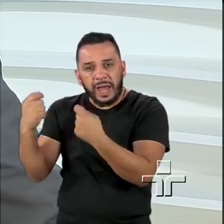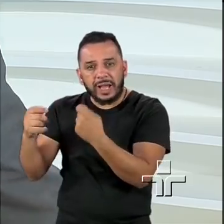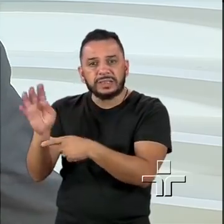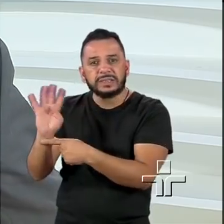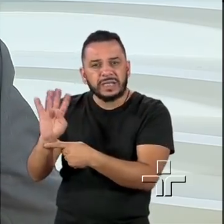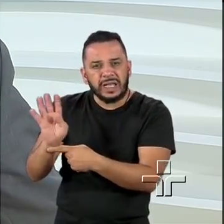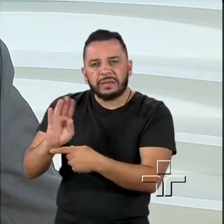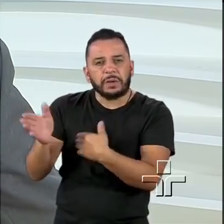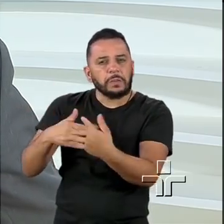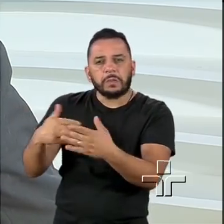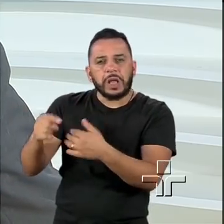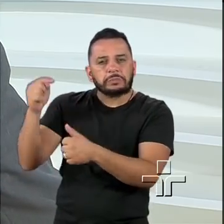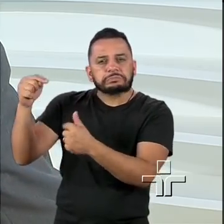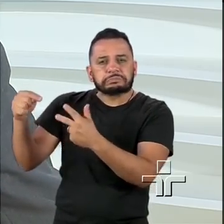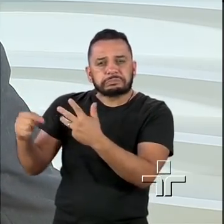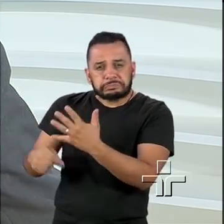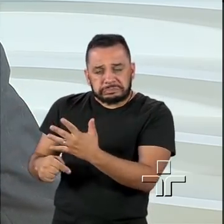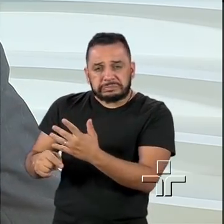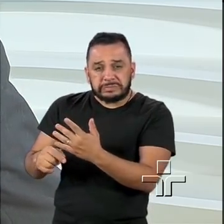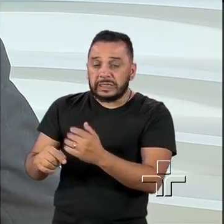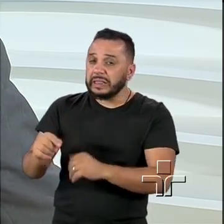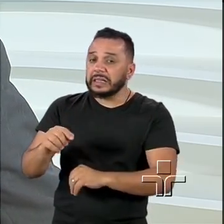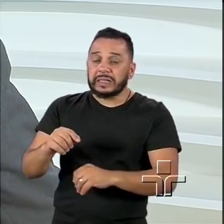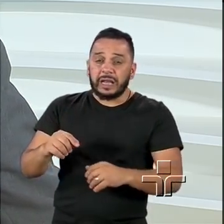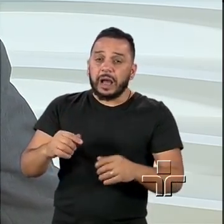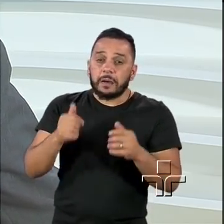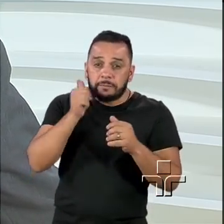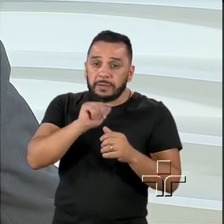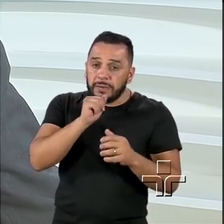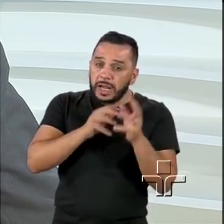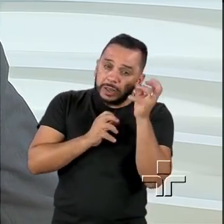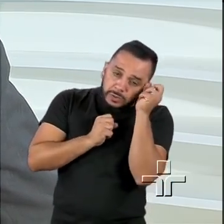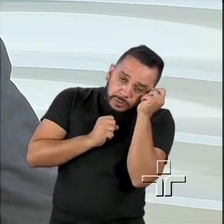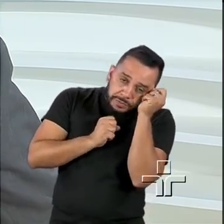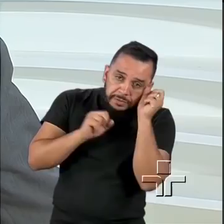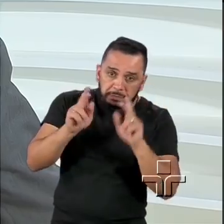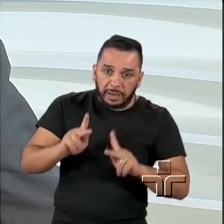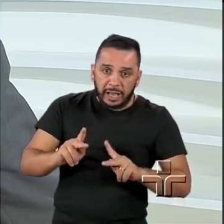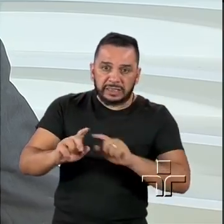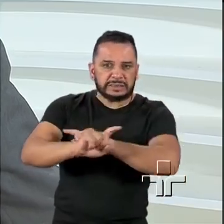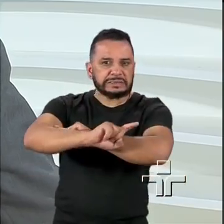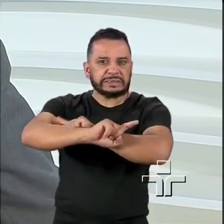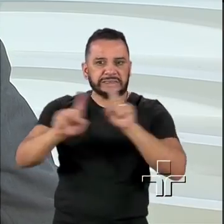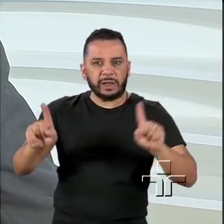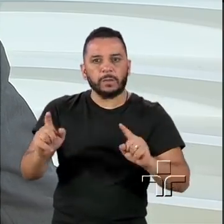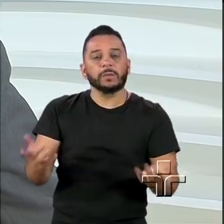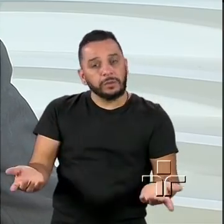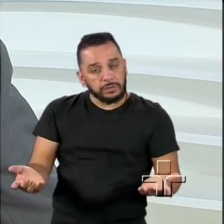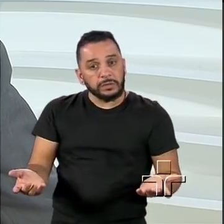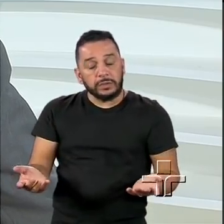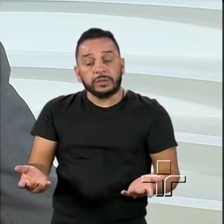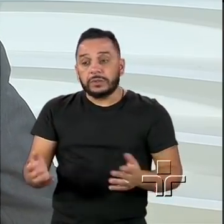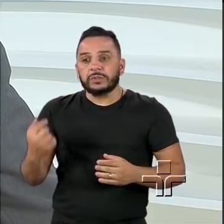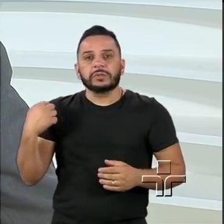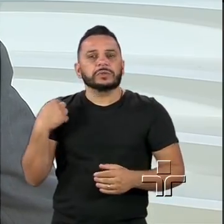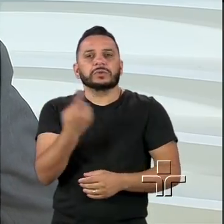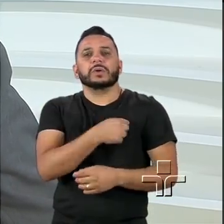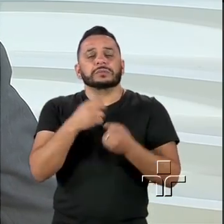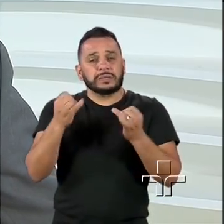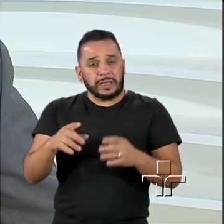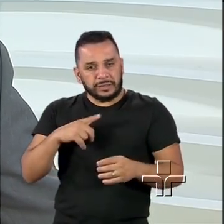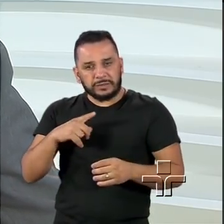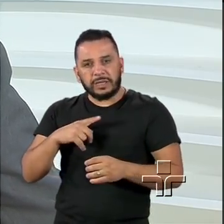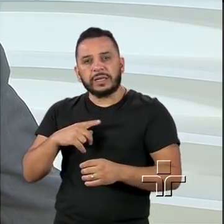seja de onde seja. Seguramente não. E seguramente aqui nós temos que falar dos pequenos furtos,